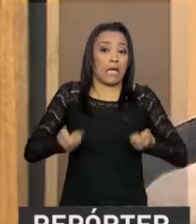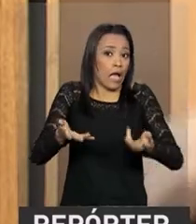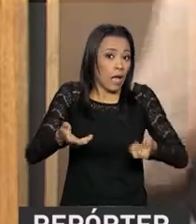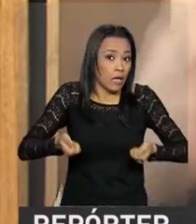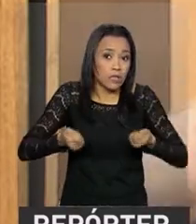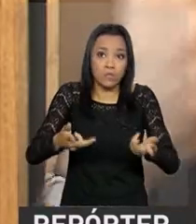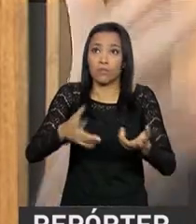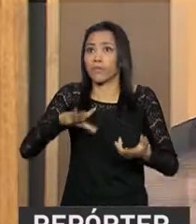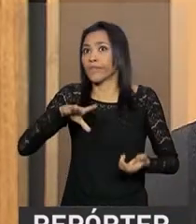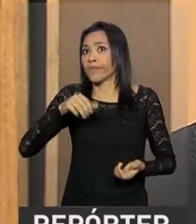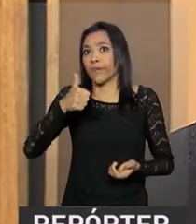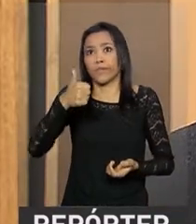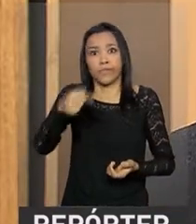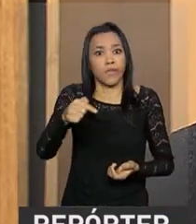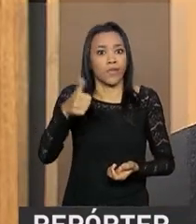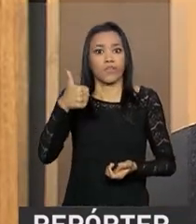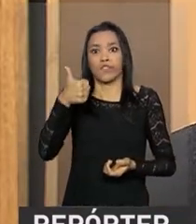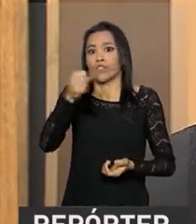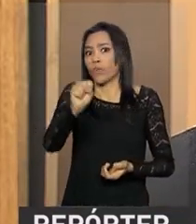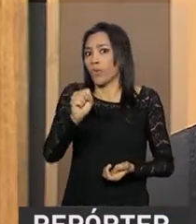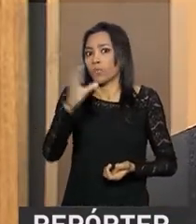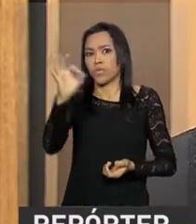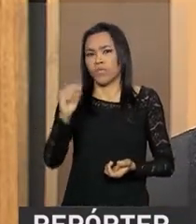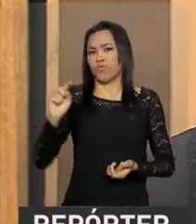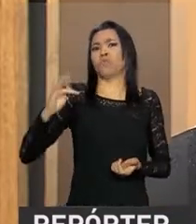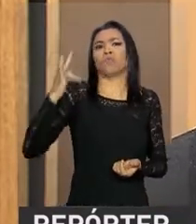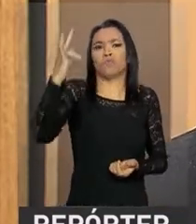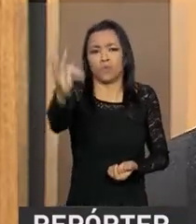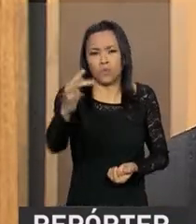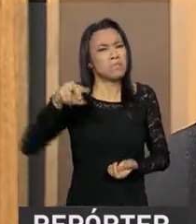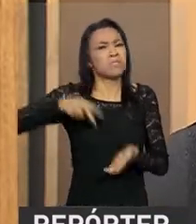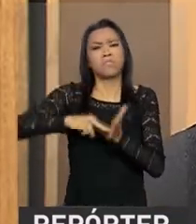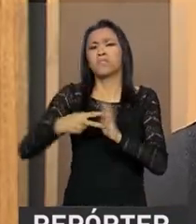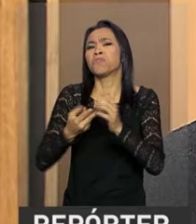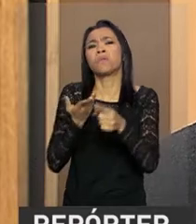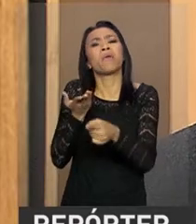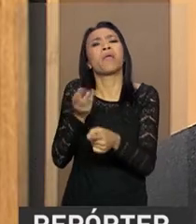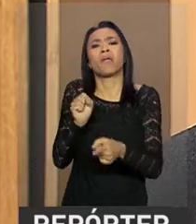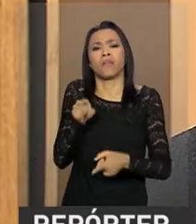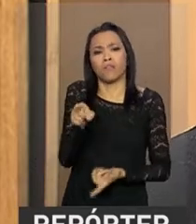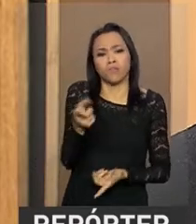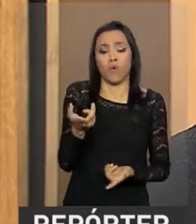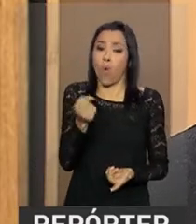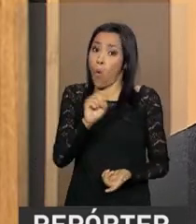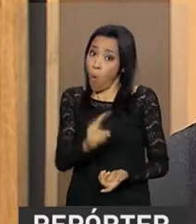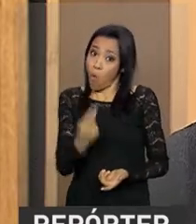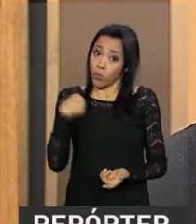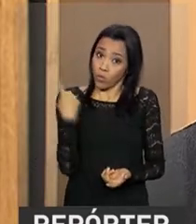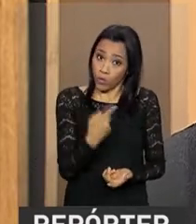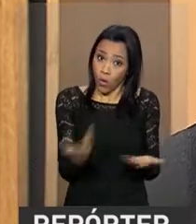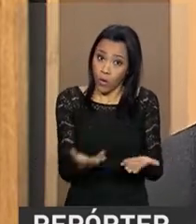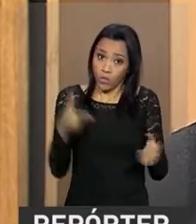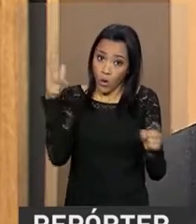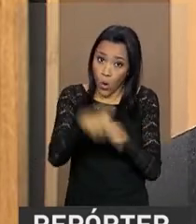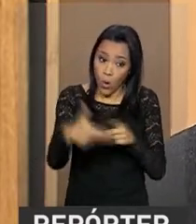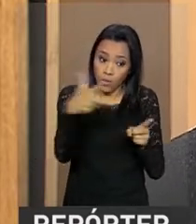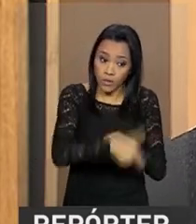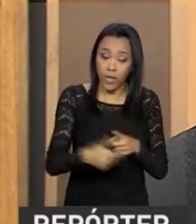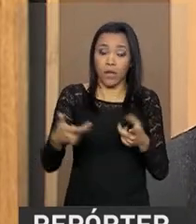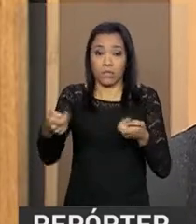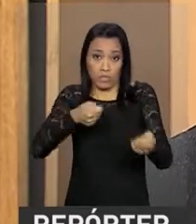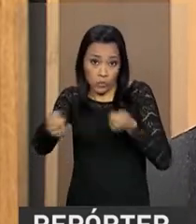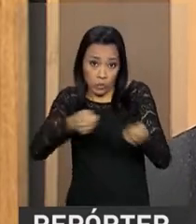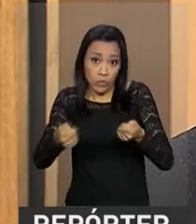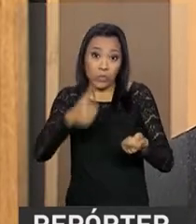algo como 17 18% lá na frente que a gente está falando em outras palavras que com a gente vai ter que cortar gastos em 10 por cento